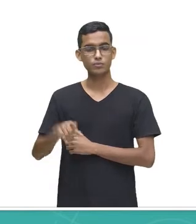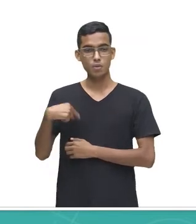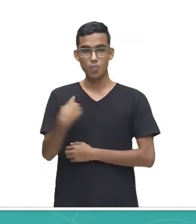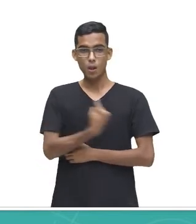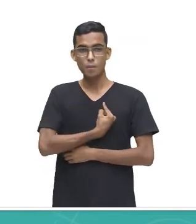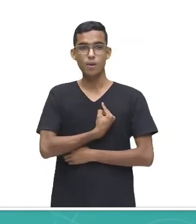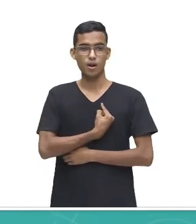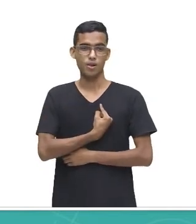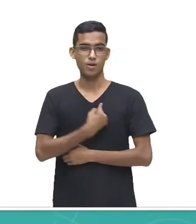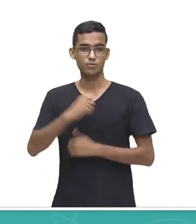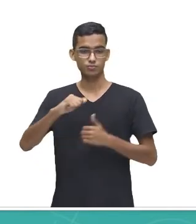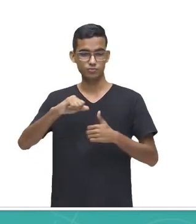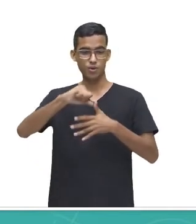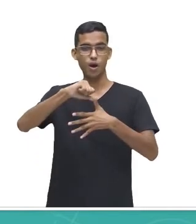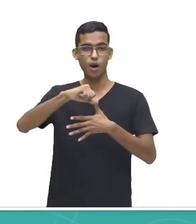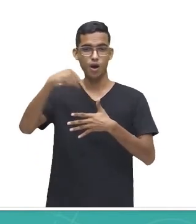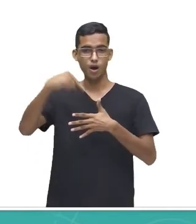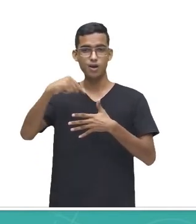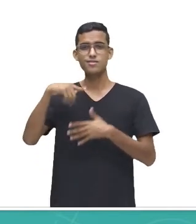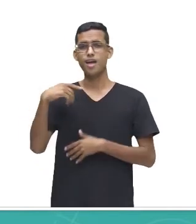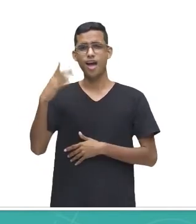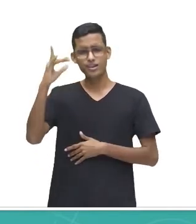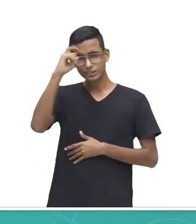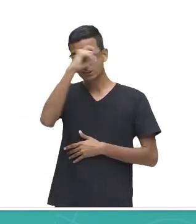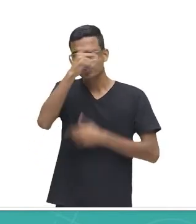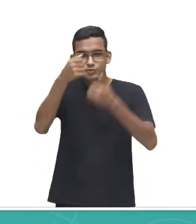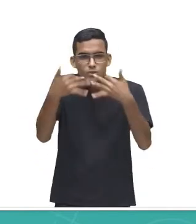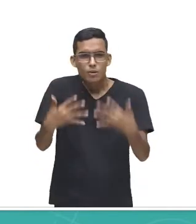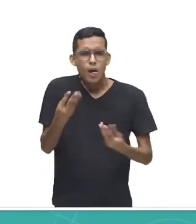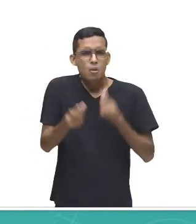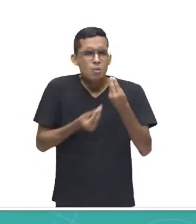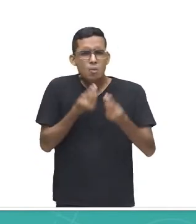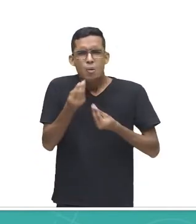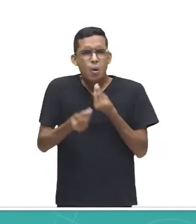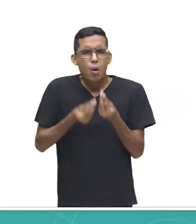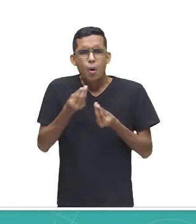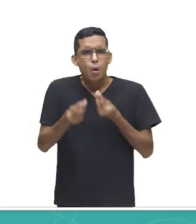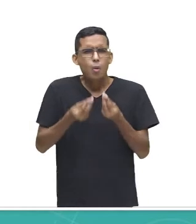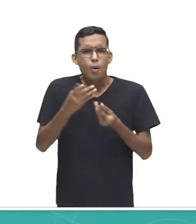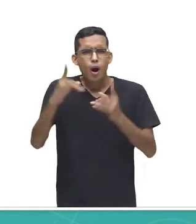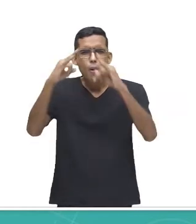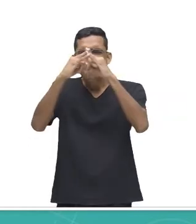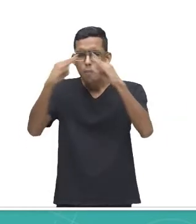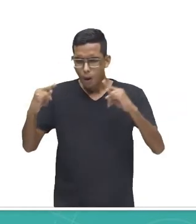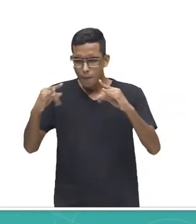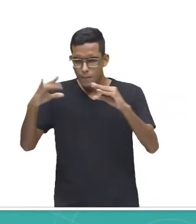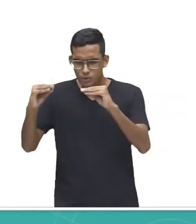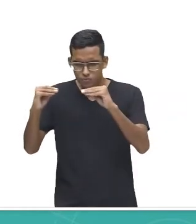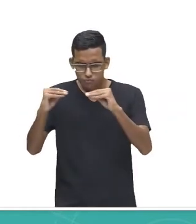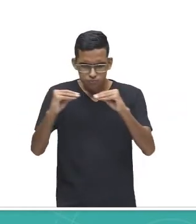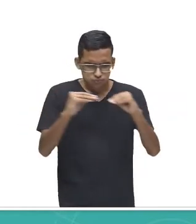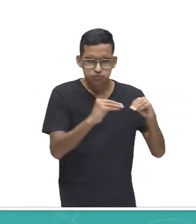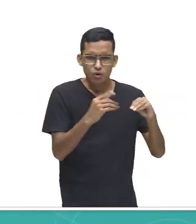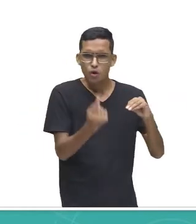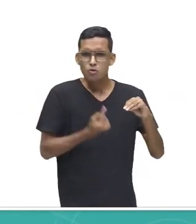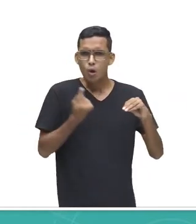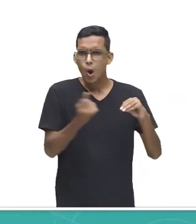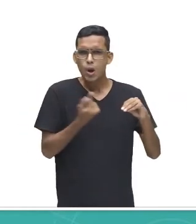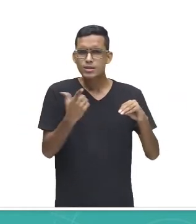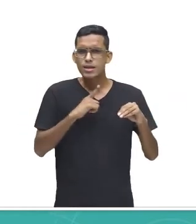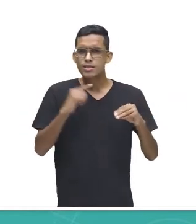difícil explicar. Como que uma tenda se locomove sozinha, sem nada dentro.